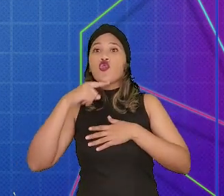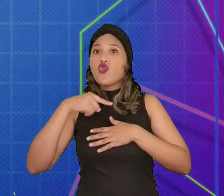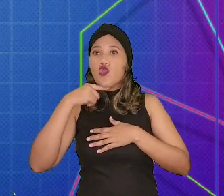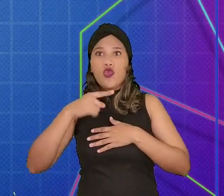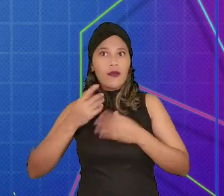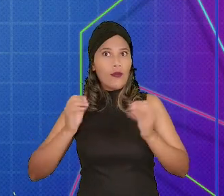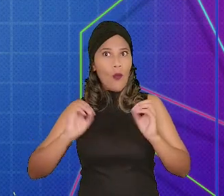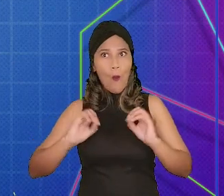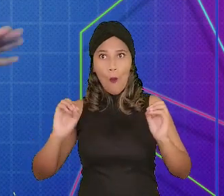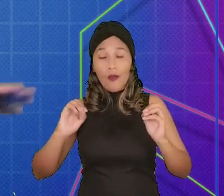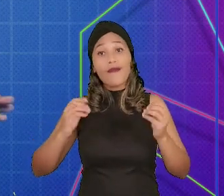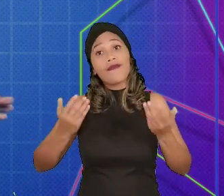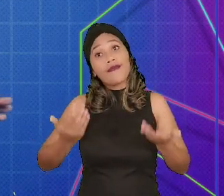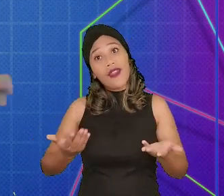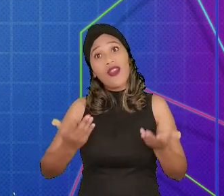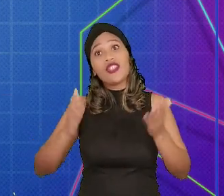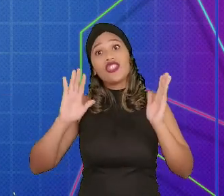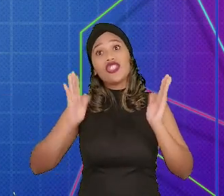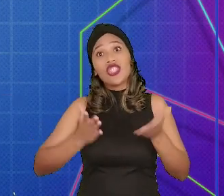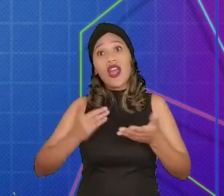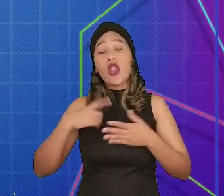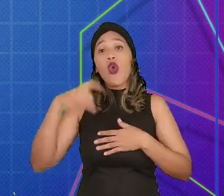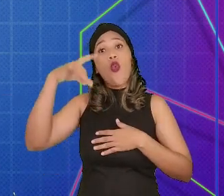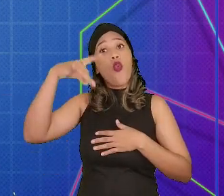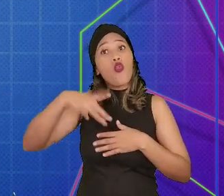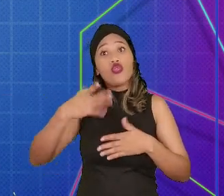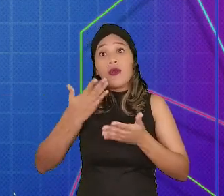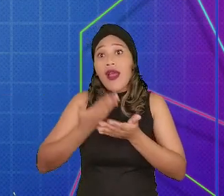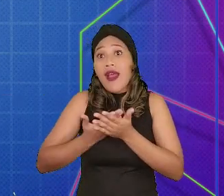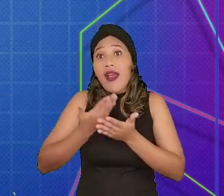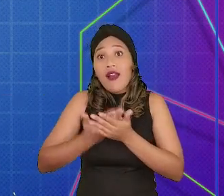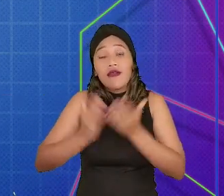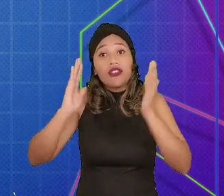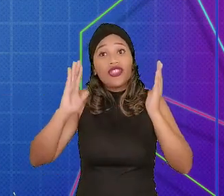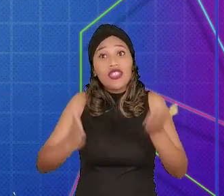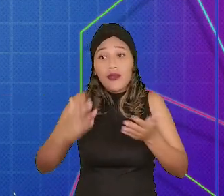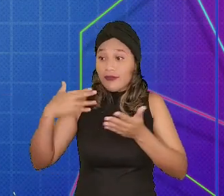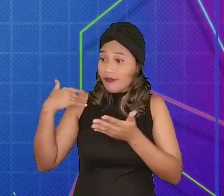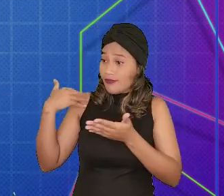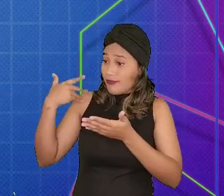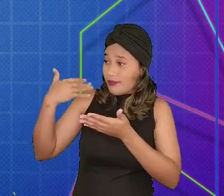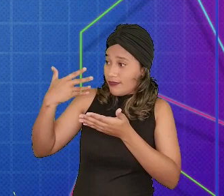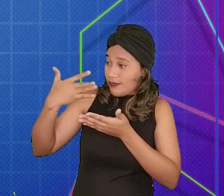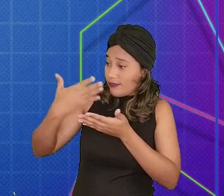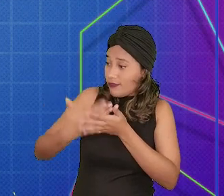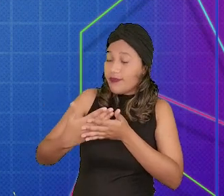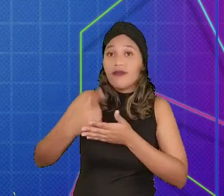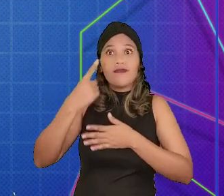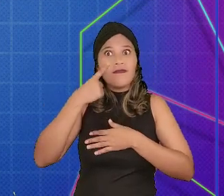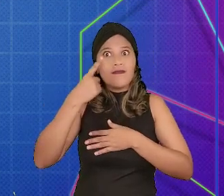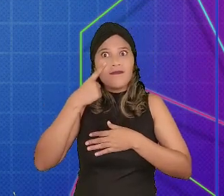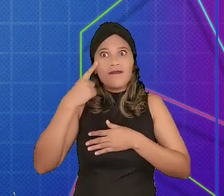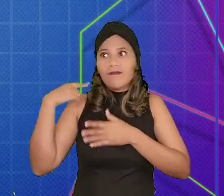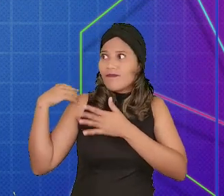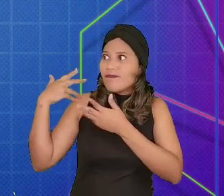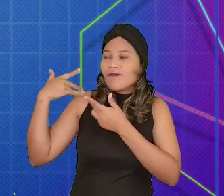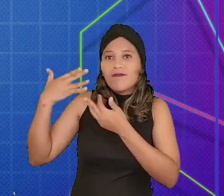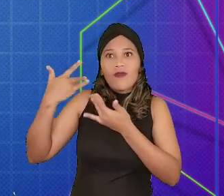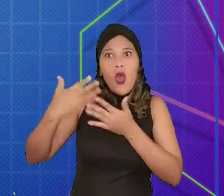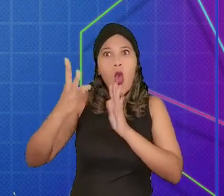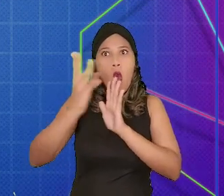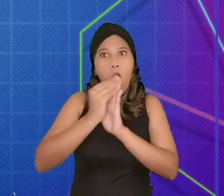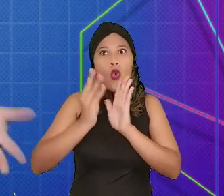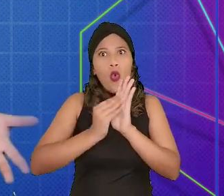de quem está te assistindo. Galera, nós já estamos na nossa última aula e até aqui vimos muita coisa. É